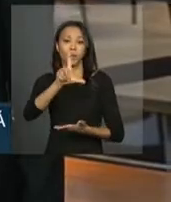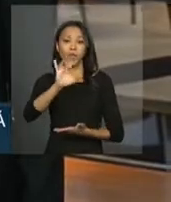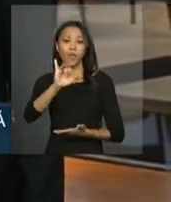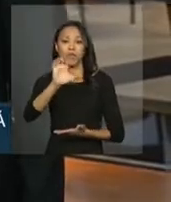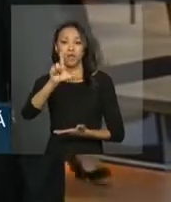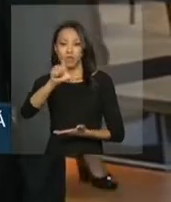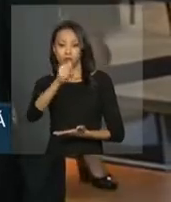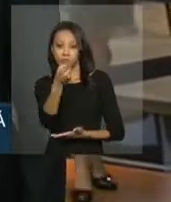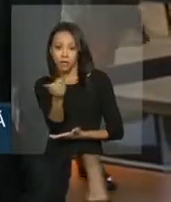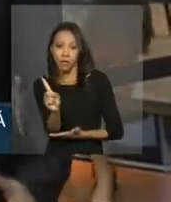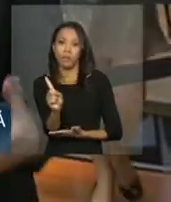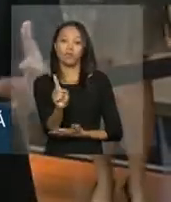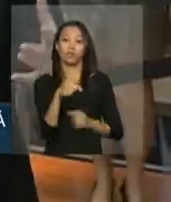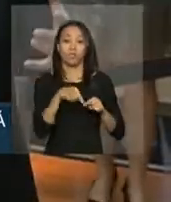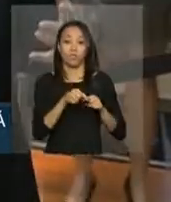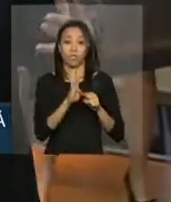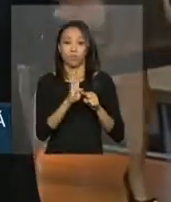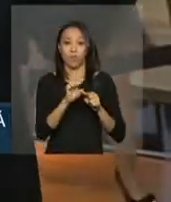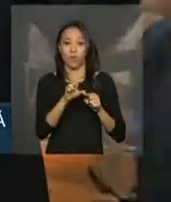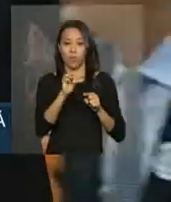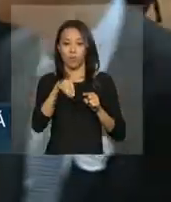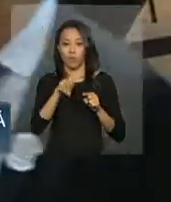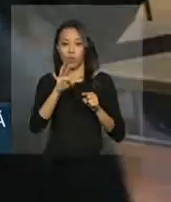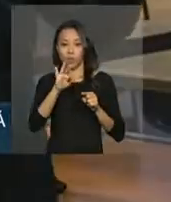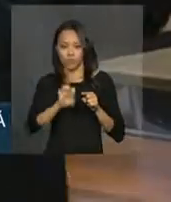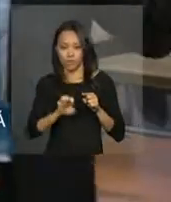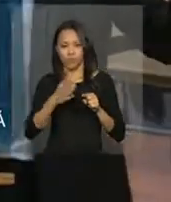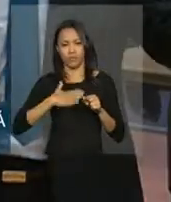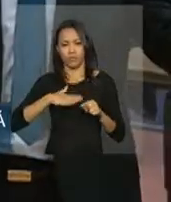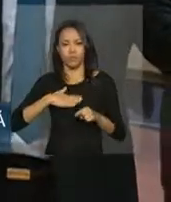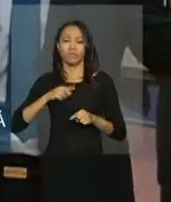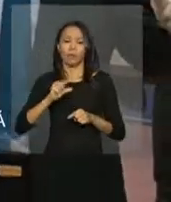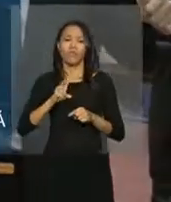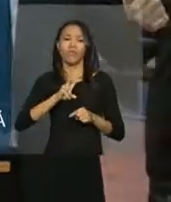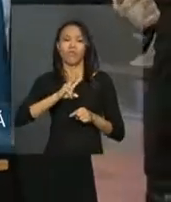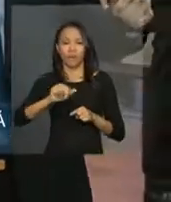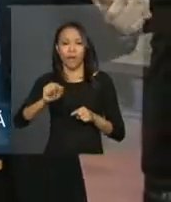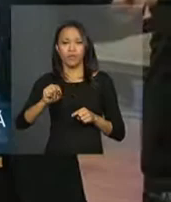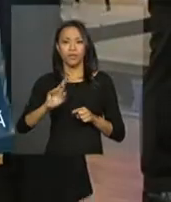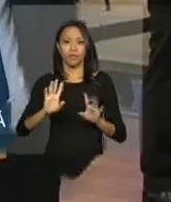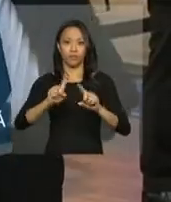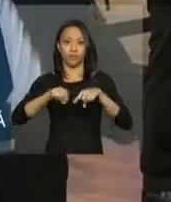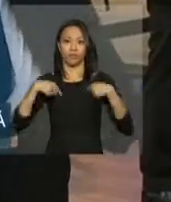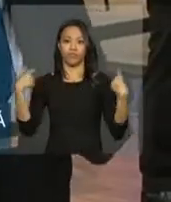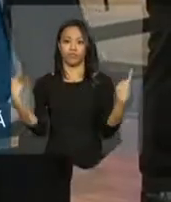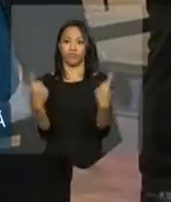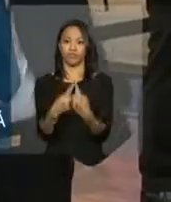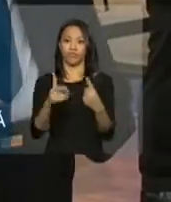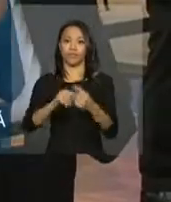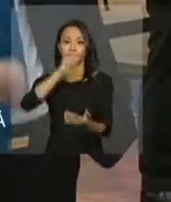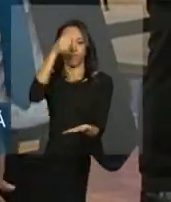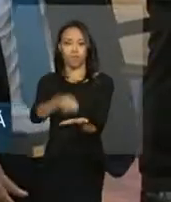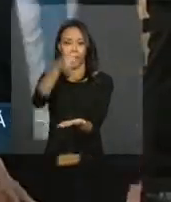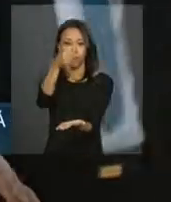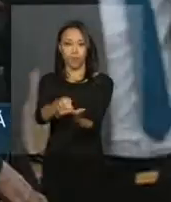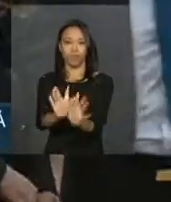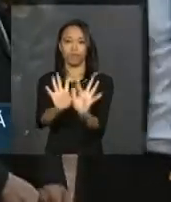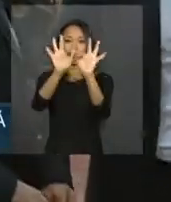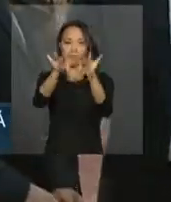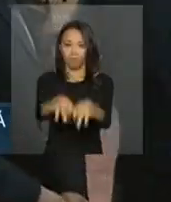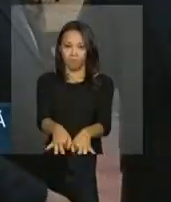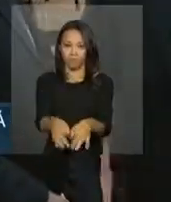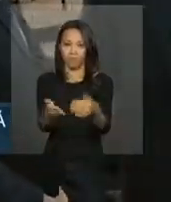Belo Monte e dentro de instantes então correrá a cerimônia de batida de